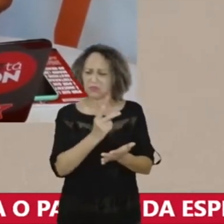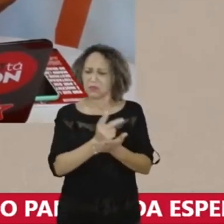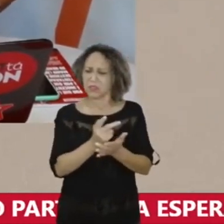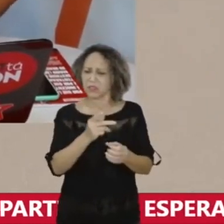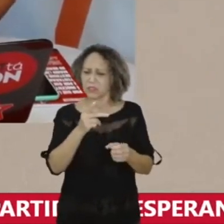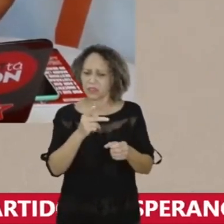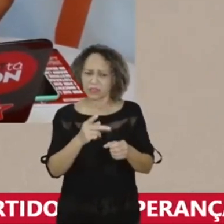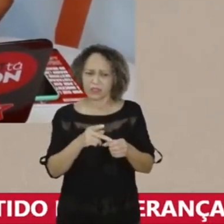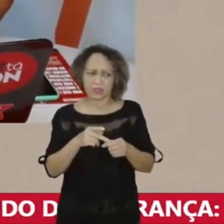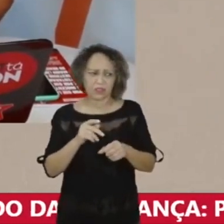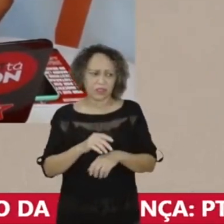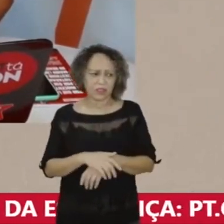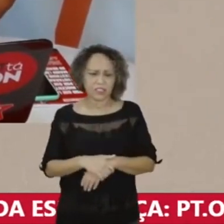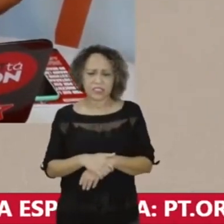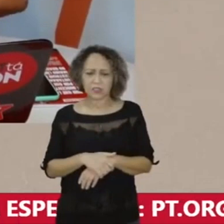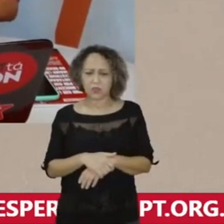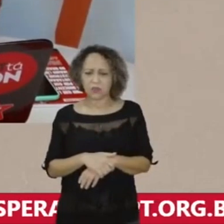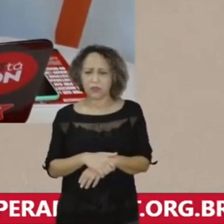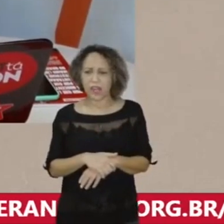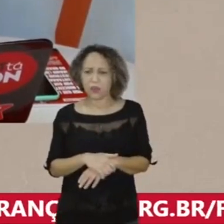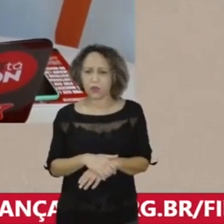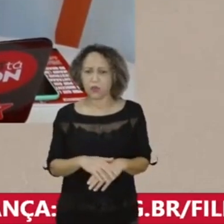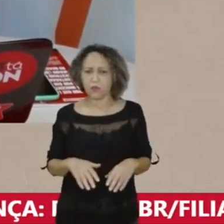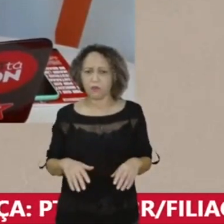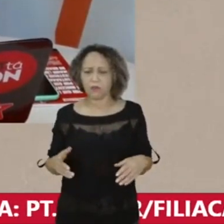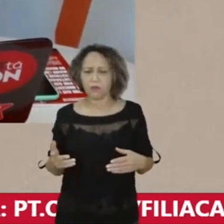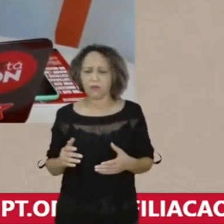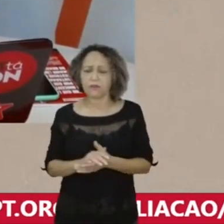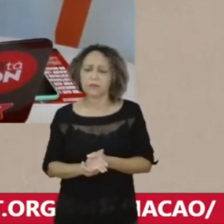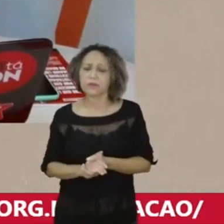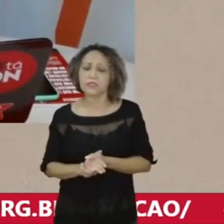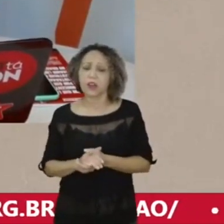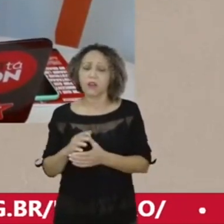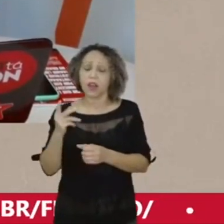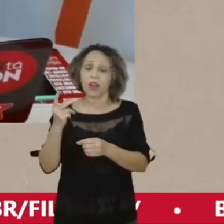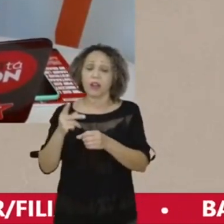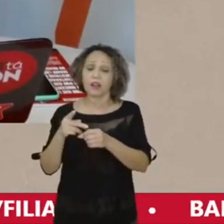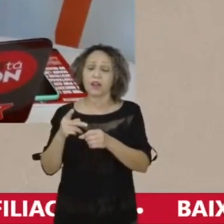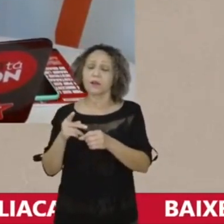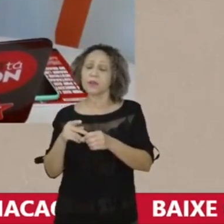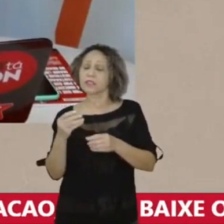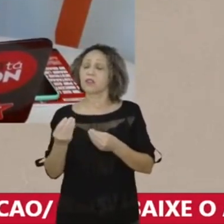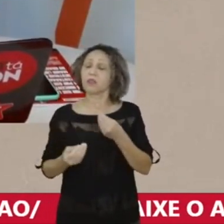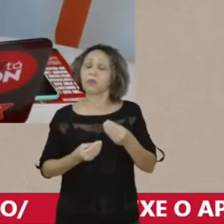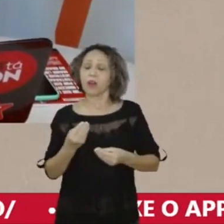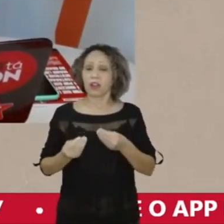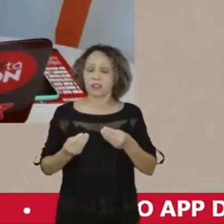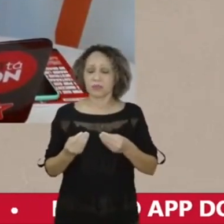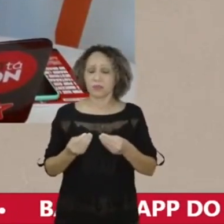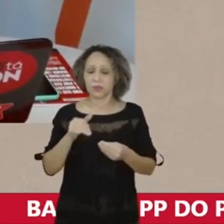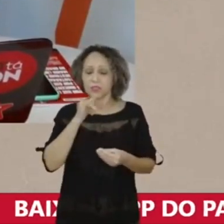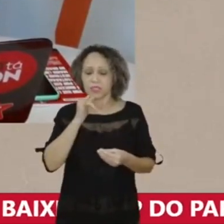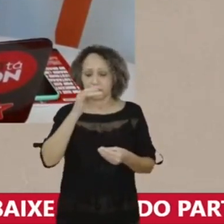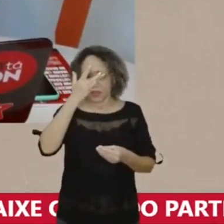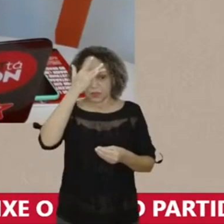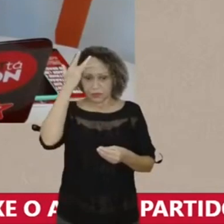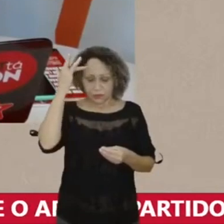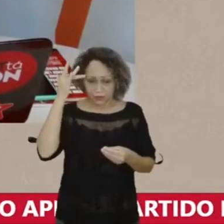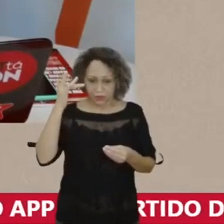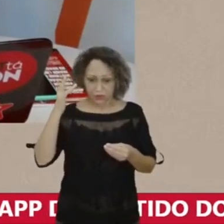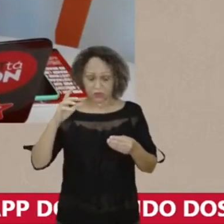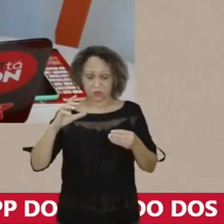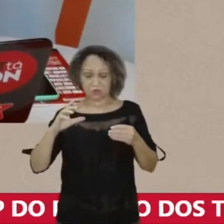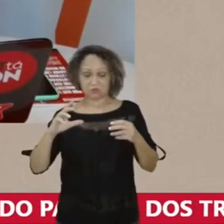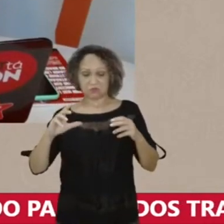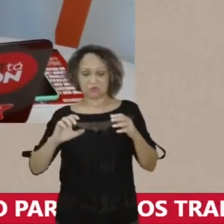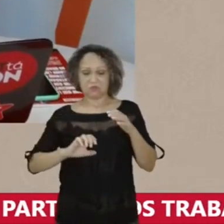isso maximiza, né? Essa política maximiza retorno para a Petrobras, especialmente para os seus acionistas privados que recebem dividendos, que